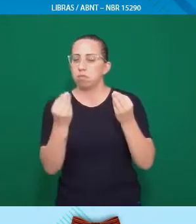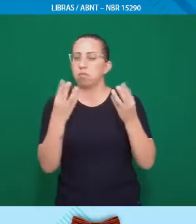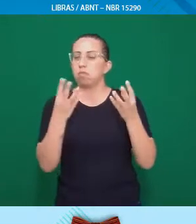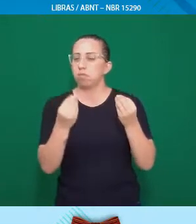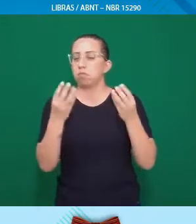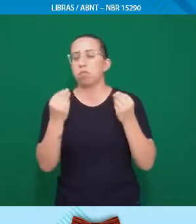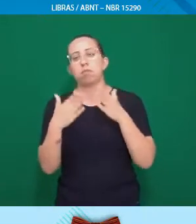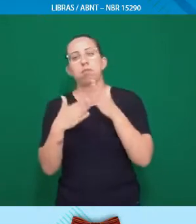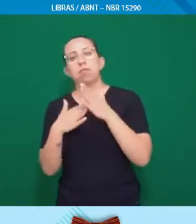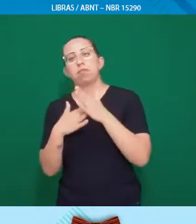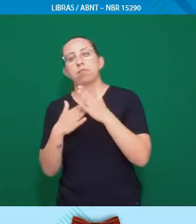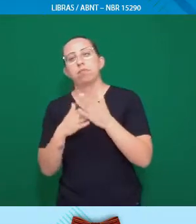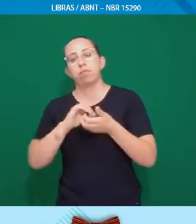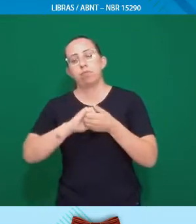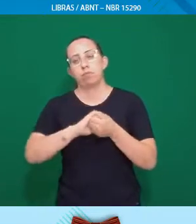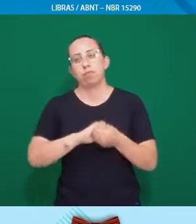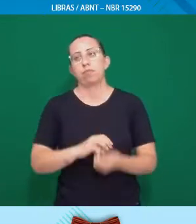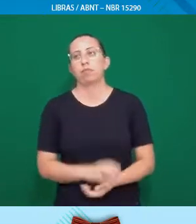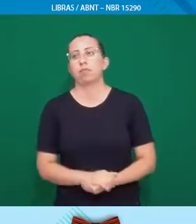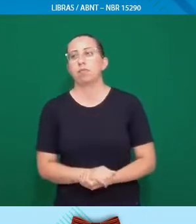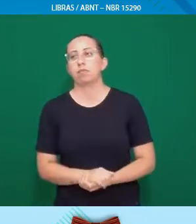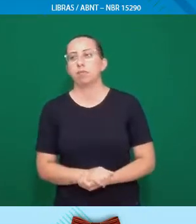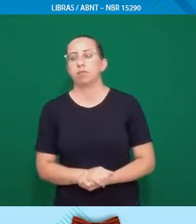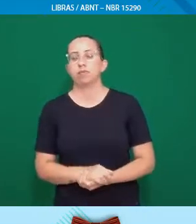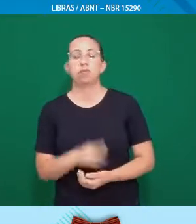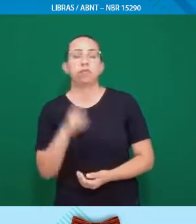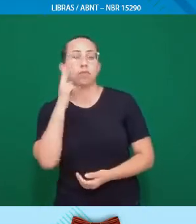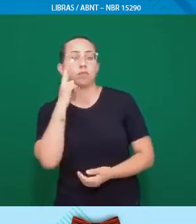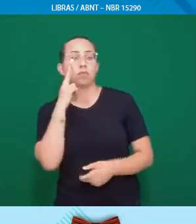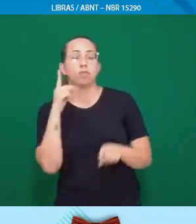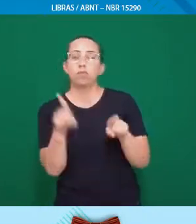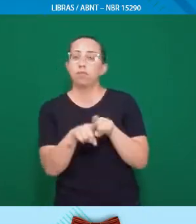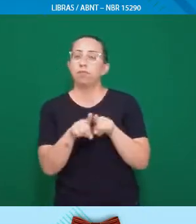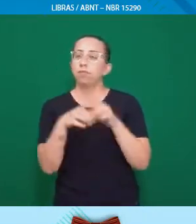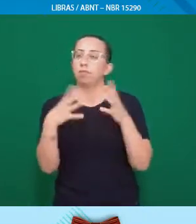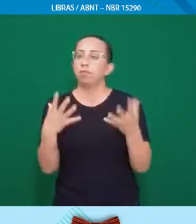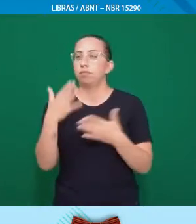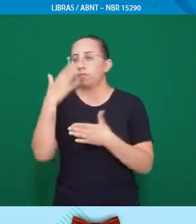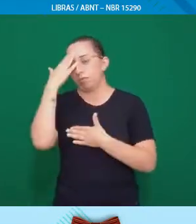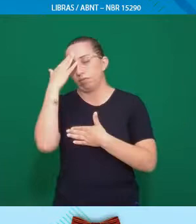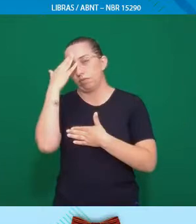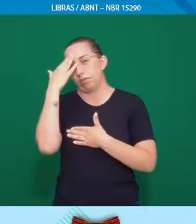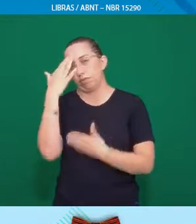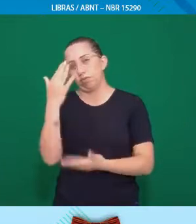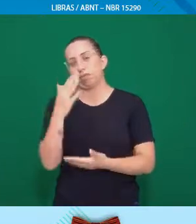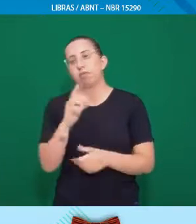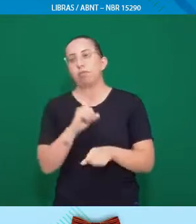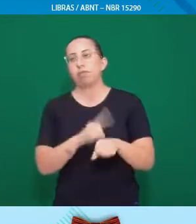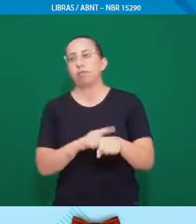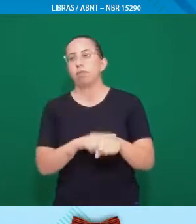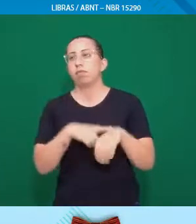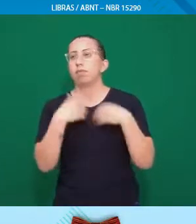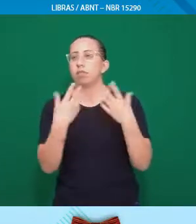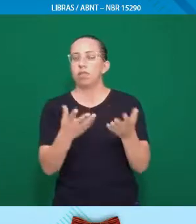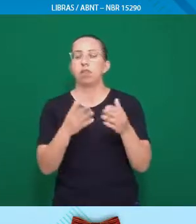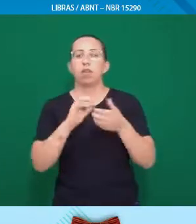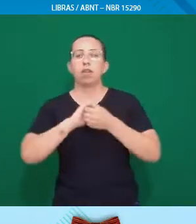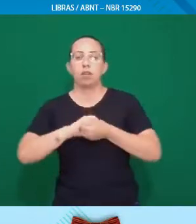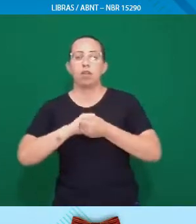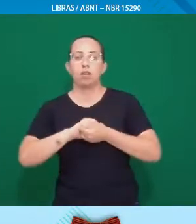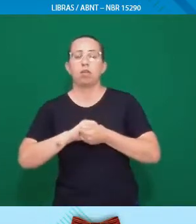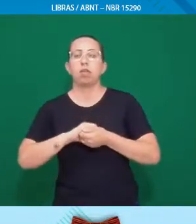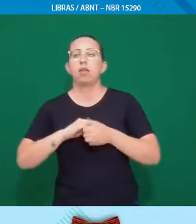muitos e muitos anos parabéns pa Eu também quero esta oportunidade não dá os parabéns